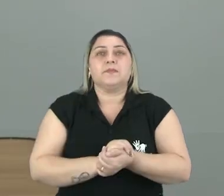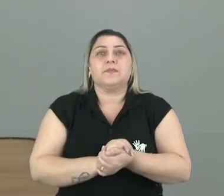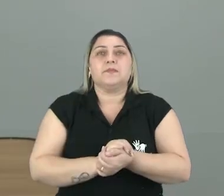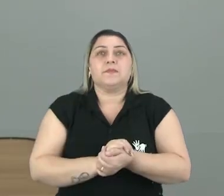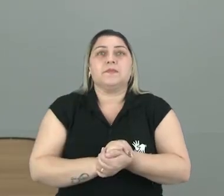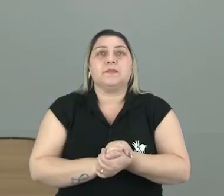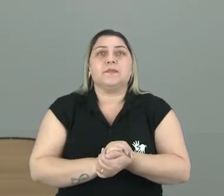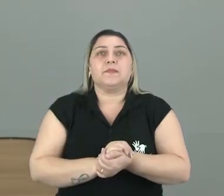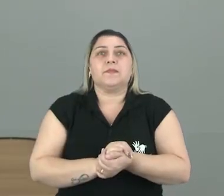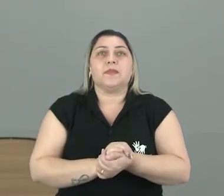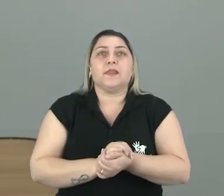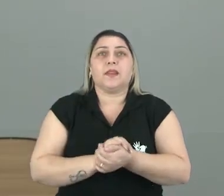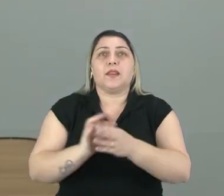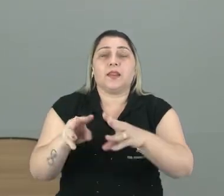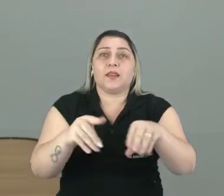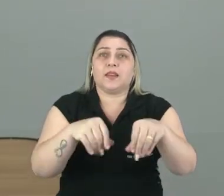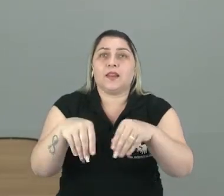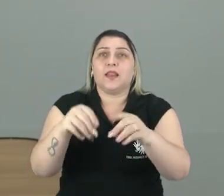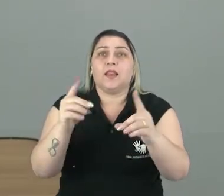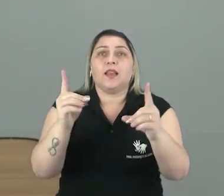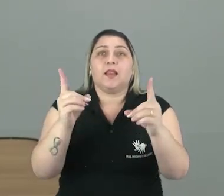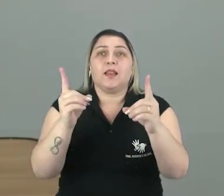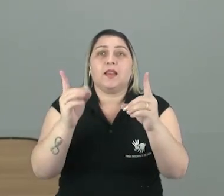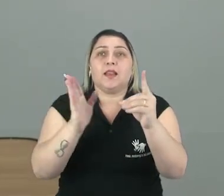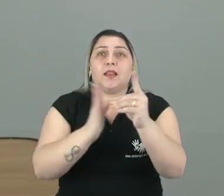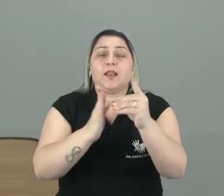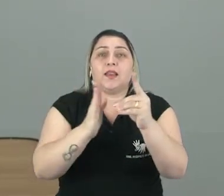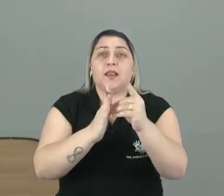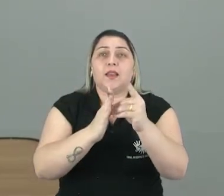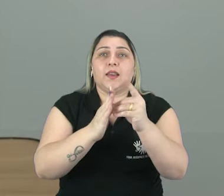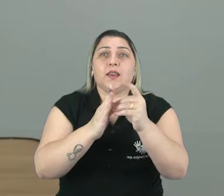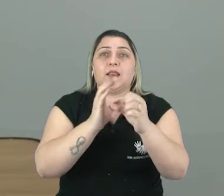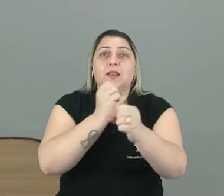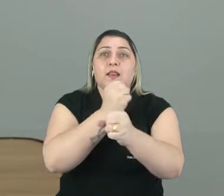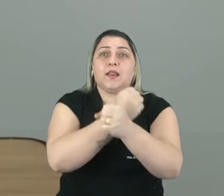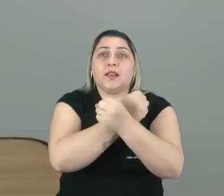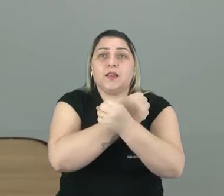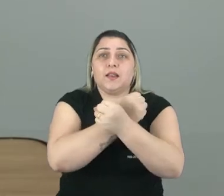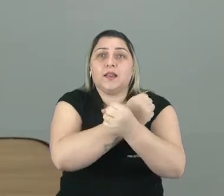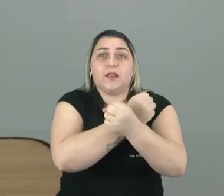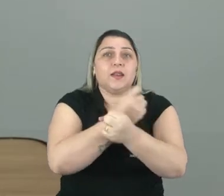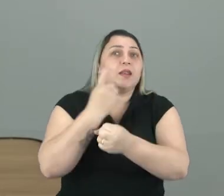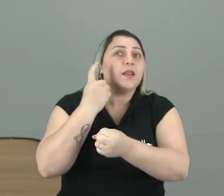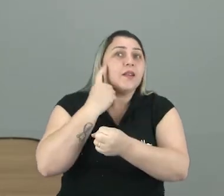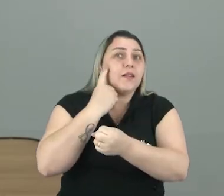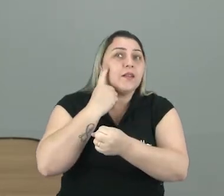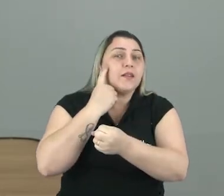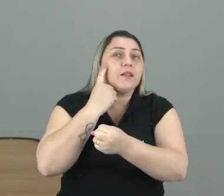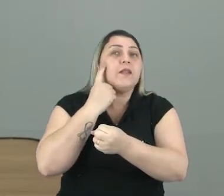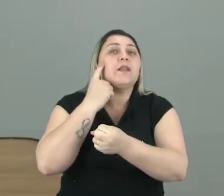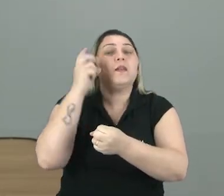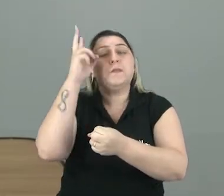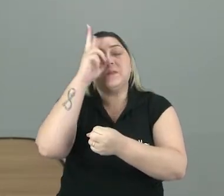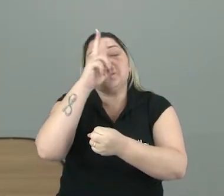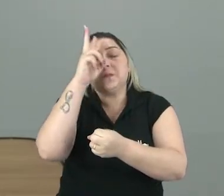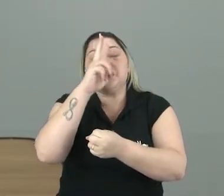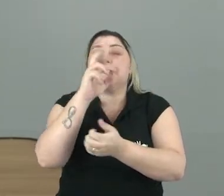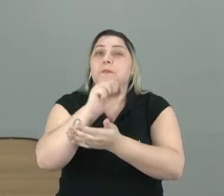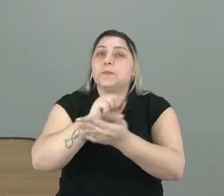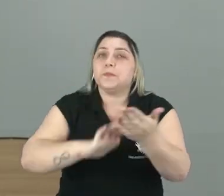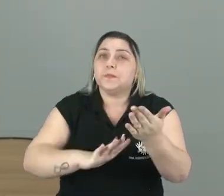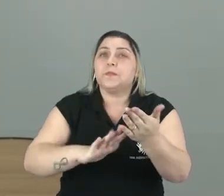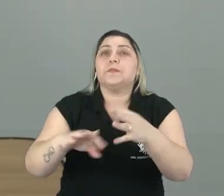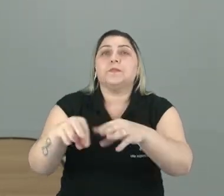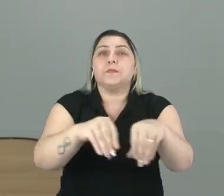de geografia sobre terras indígenas e quilombolas. Vamos fazer algumas atividades, relembrar sobre essas terras, a